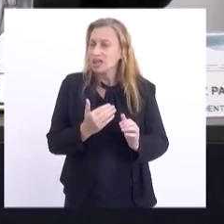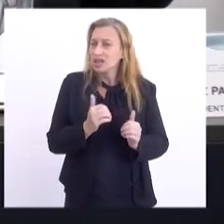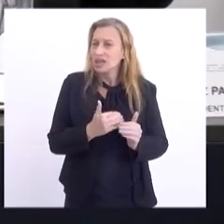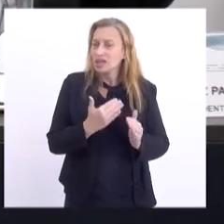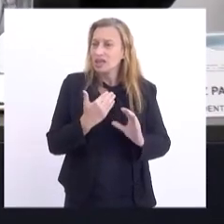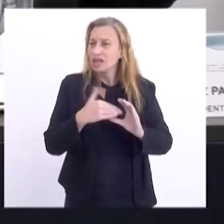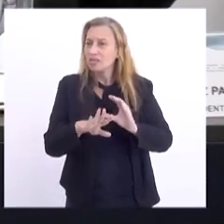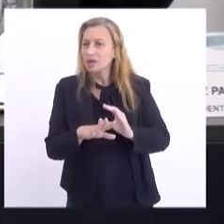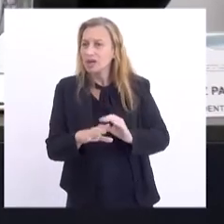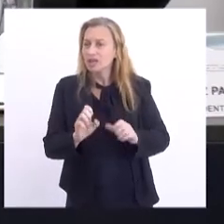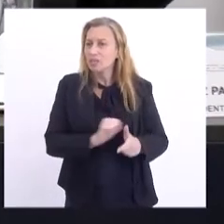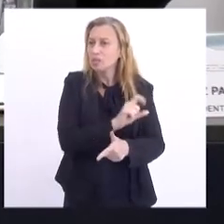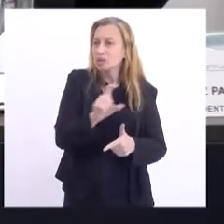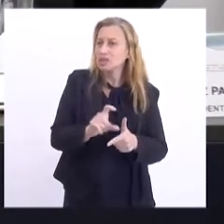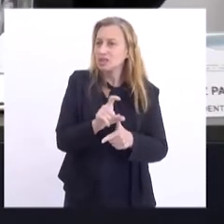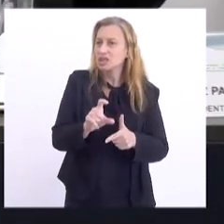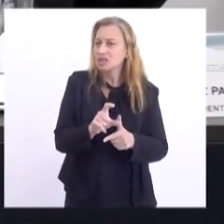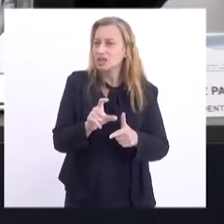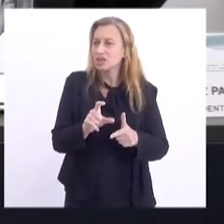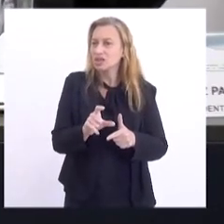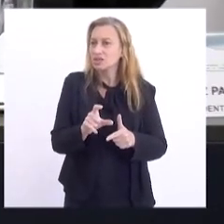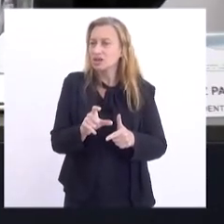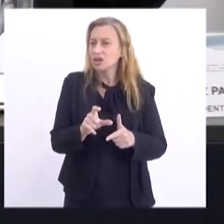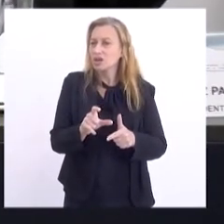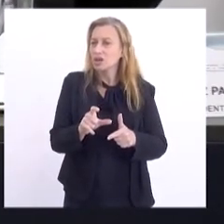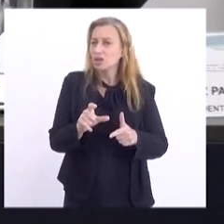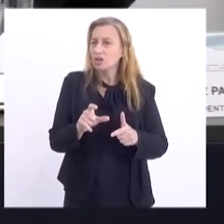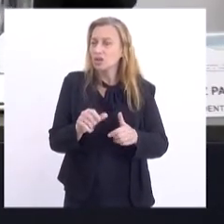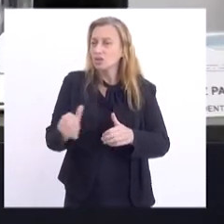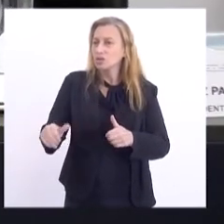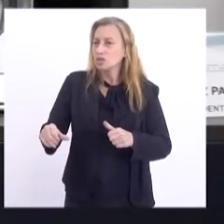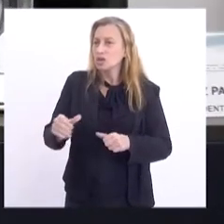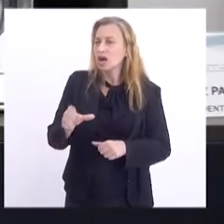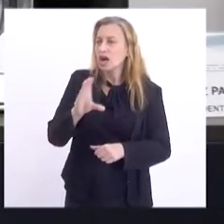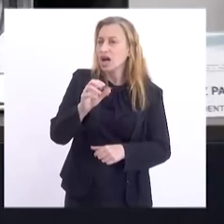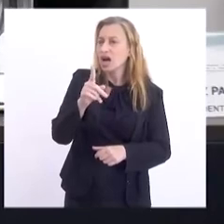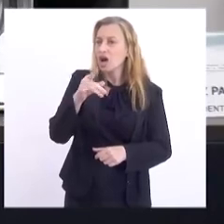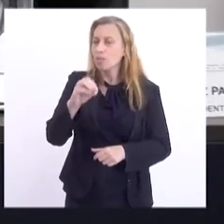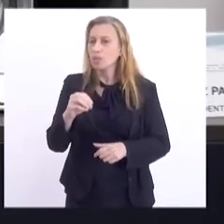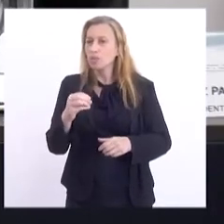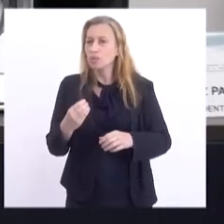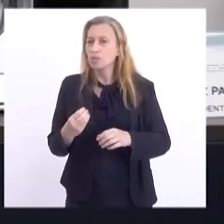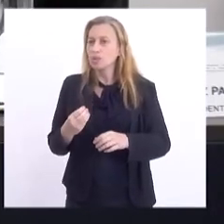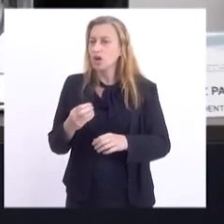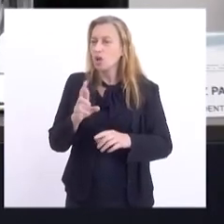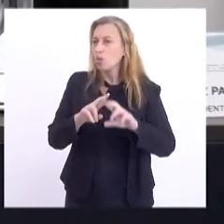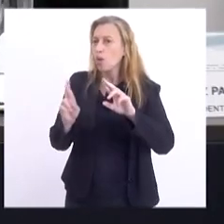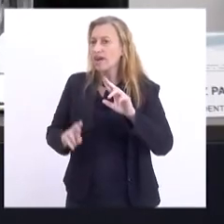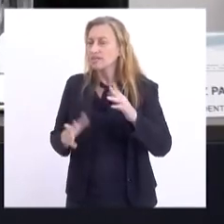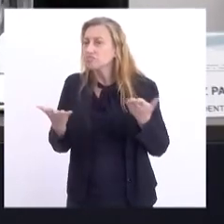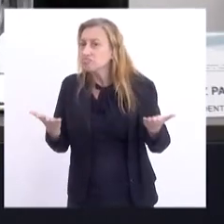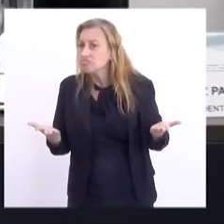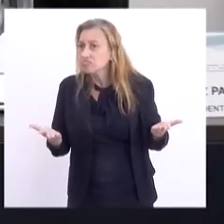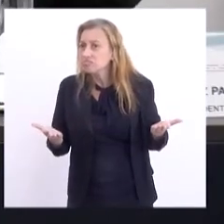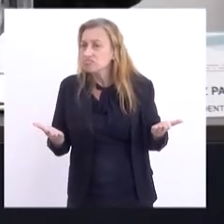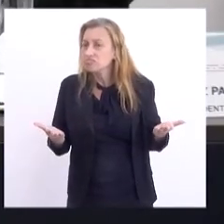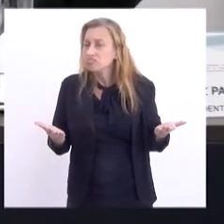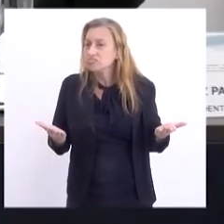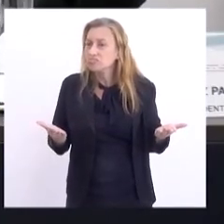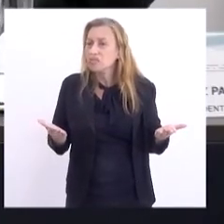executivo para ver a um campus da UERJ se ela vir um campus da UERJ né